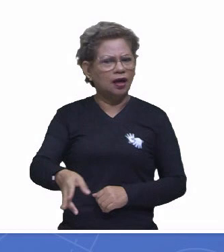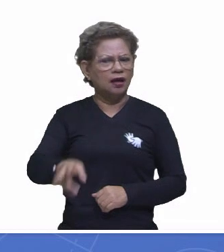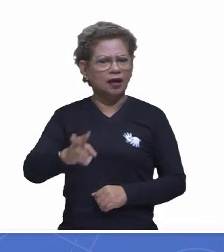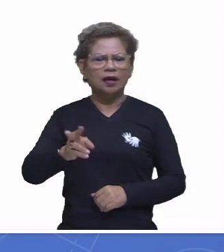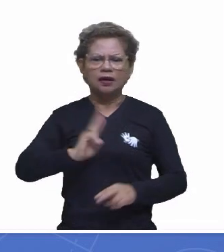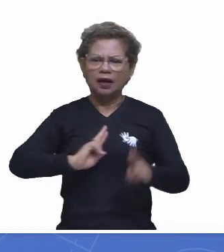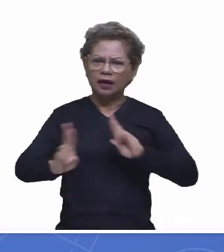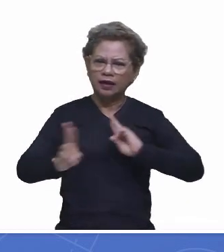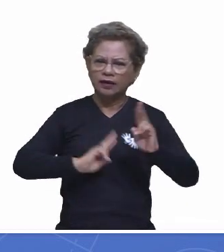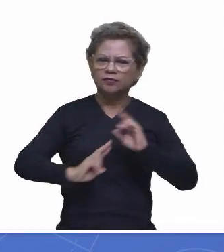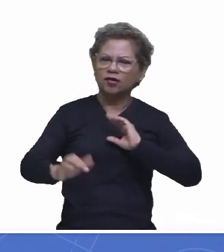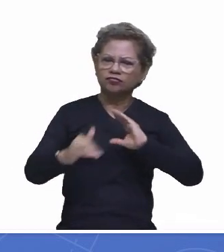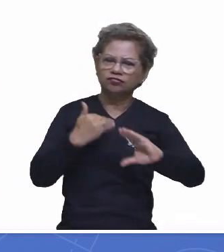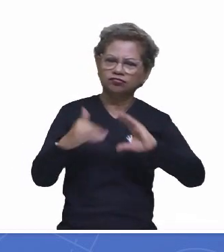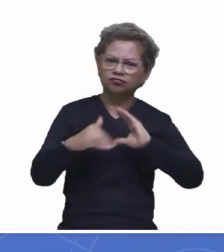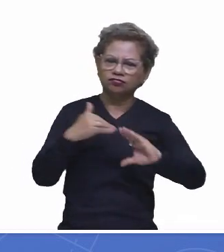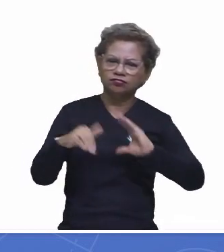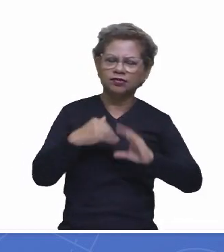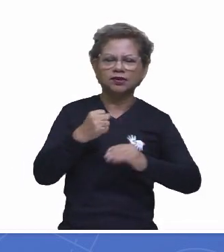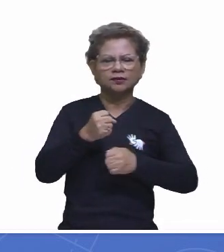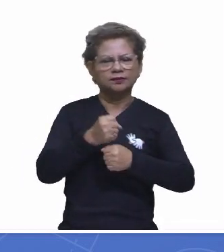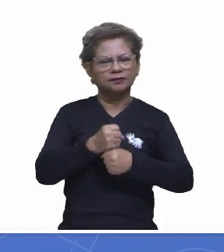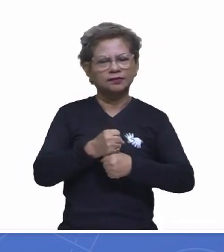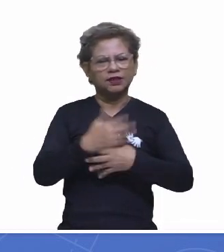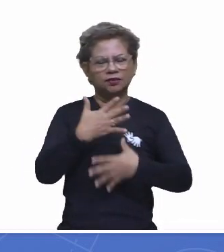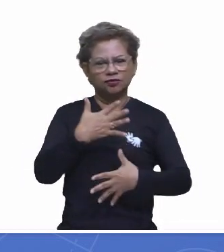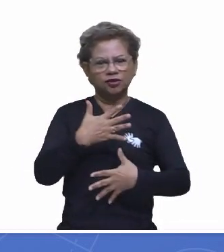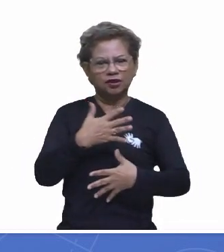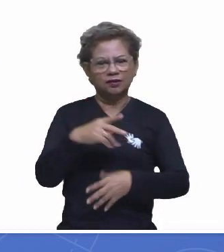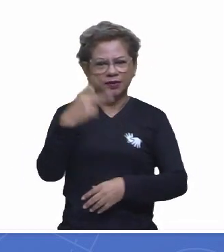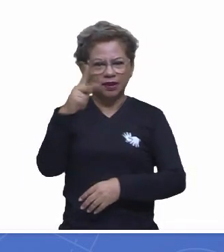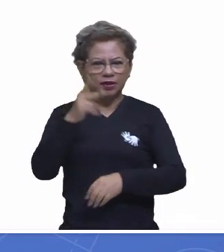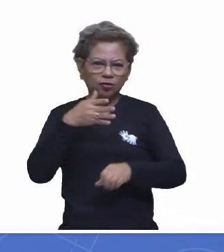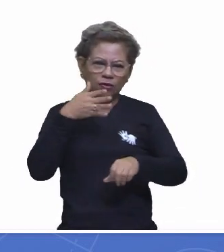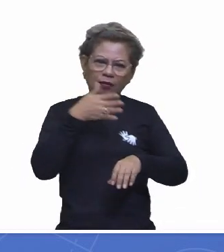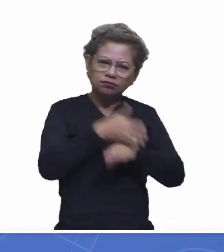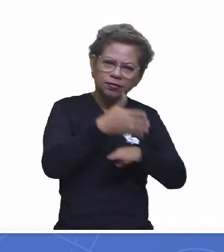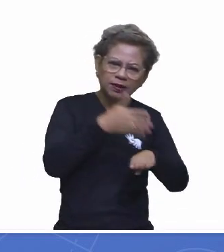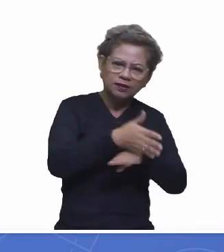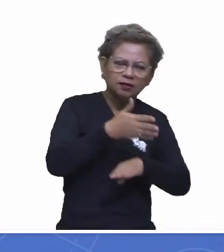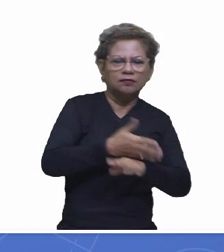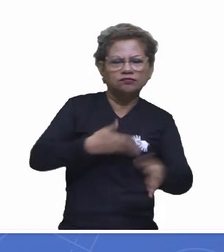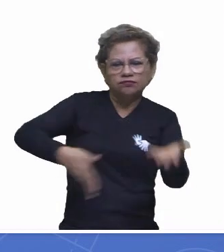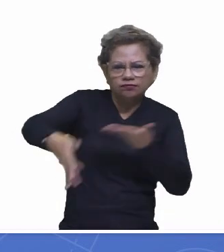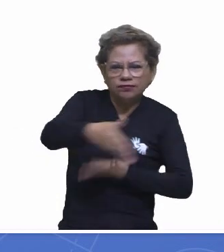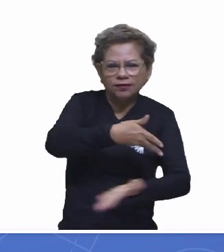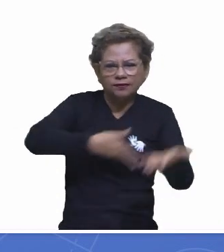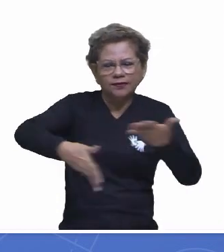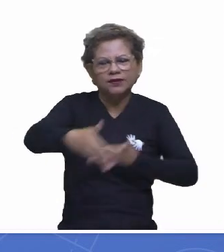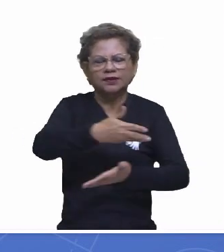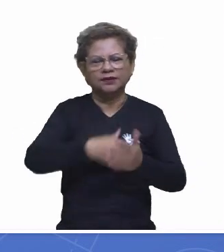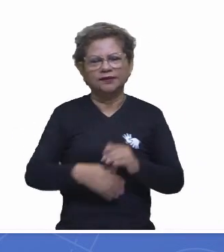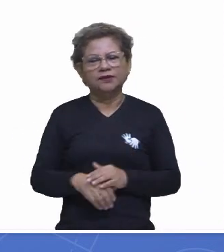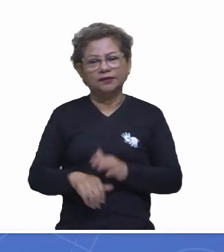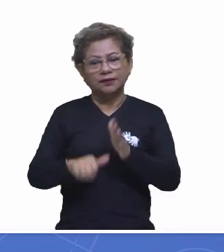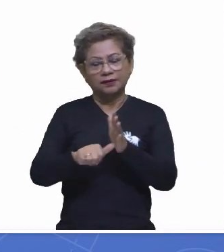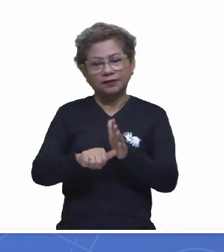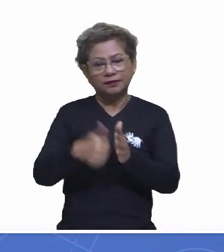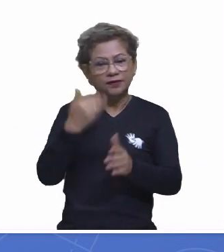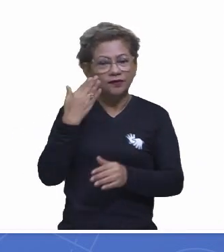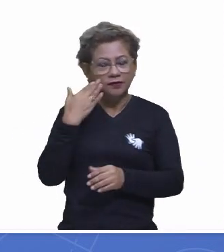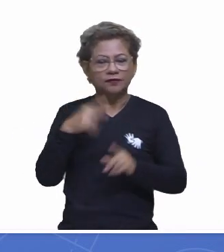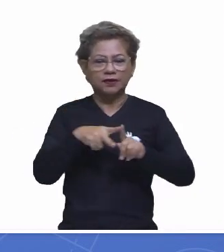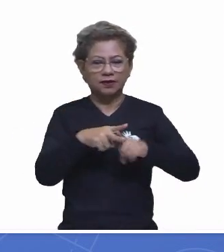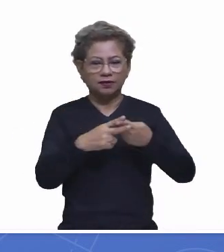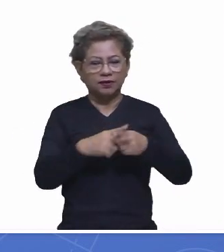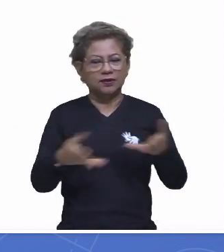respostas de vocês pelo chat. Façam a participação por lá, interagindo com a gente, ok? Vamos à primeira questão? Vamos lá corrigir